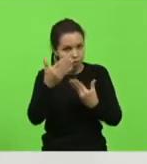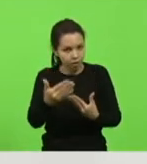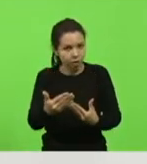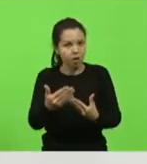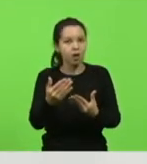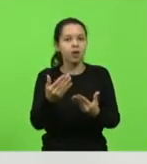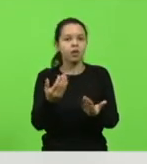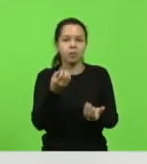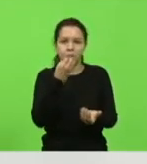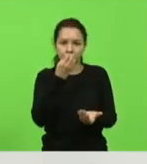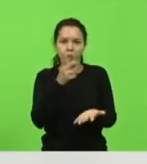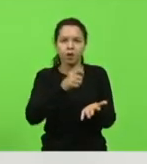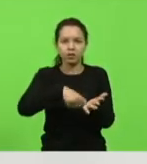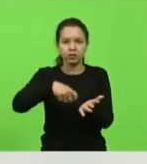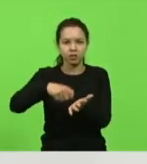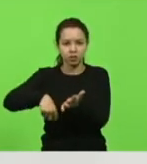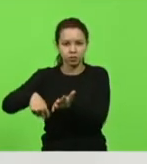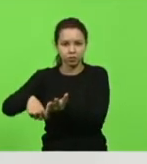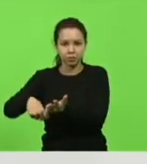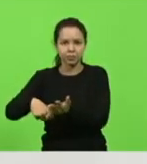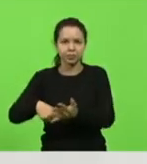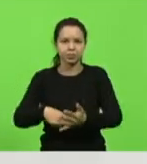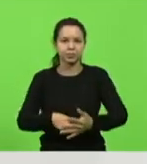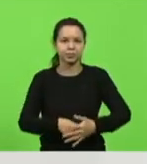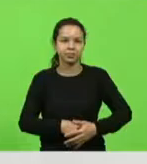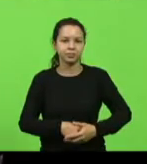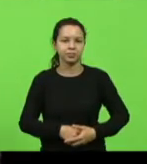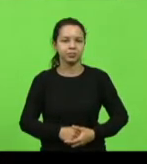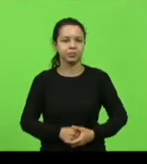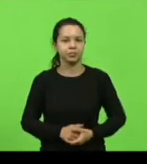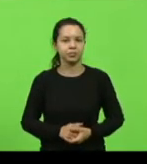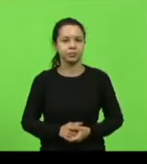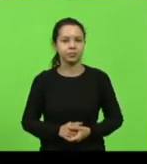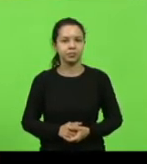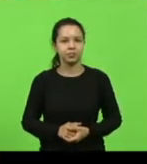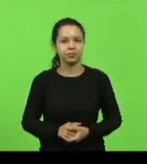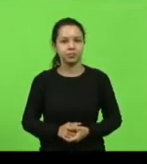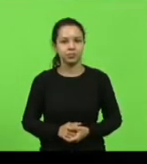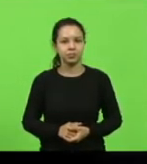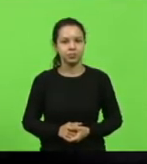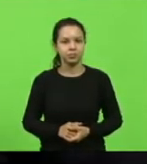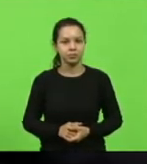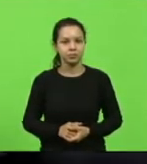excelente assinatura desse de Setembro e Olá